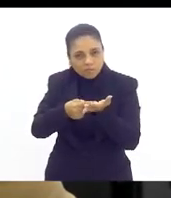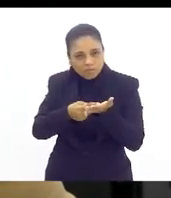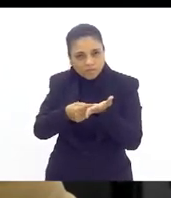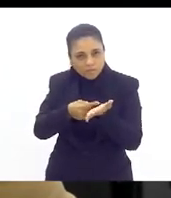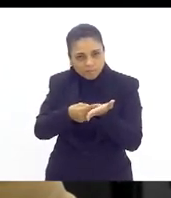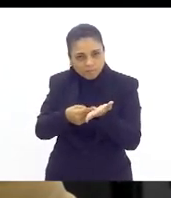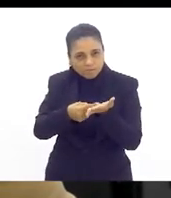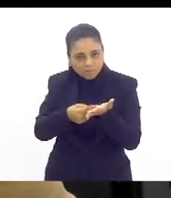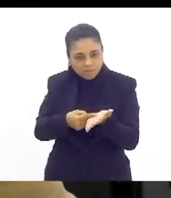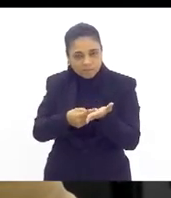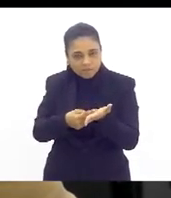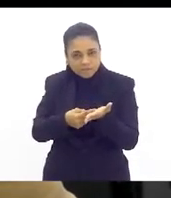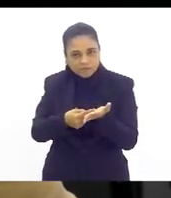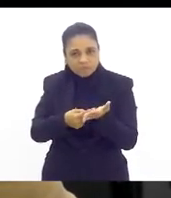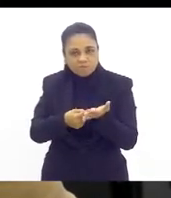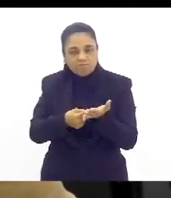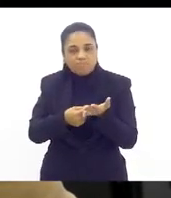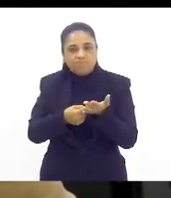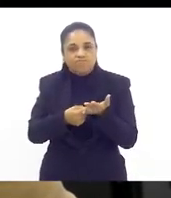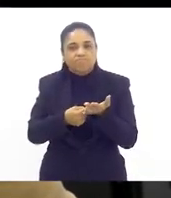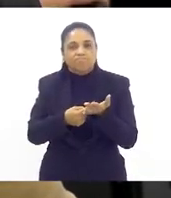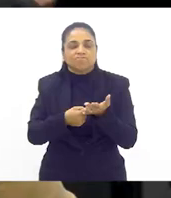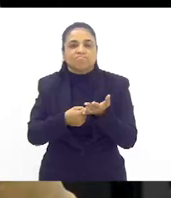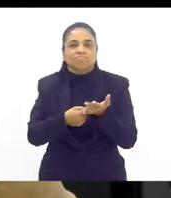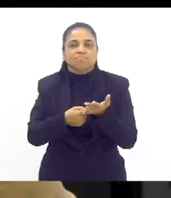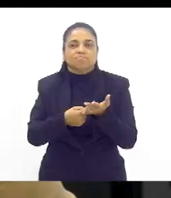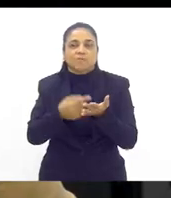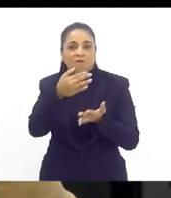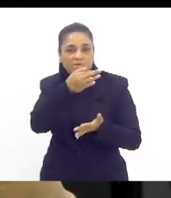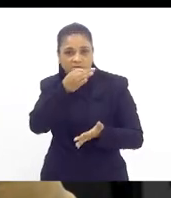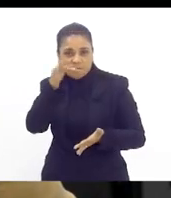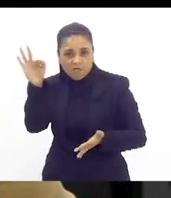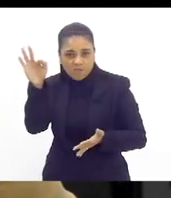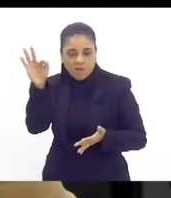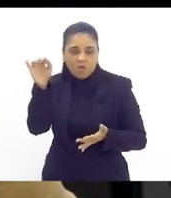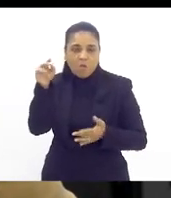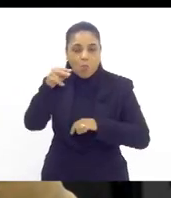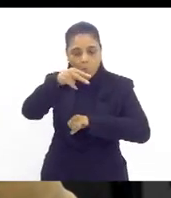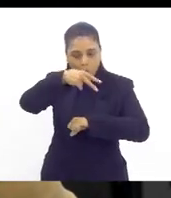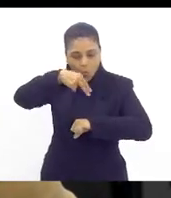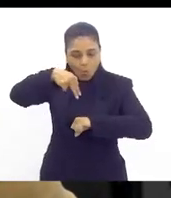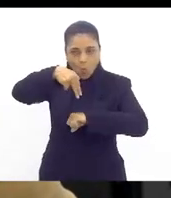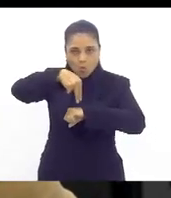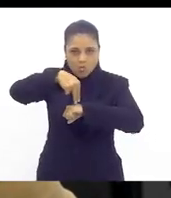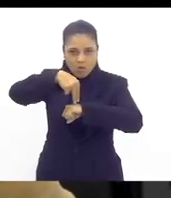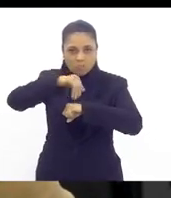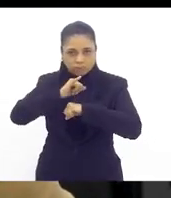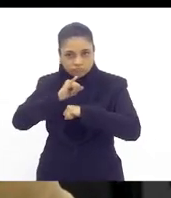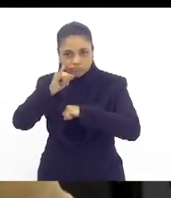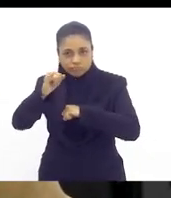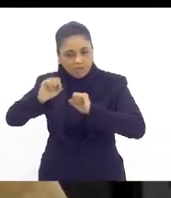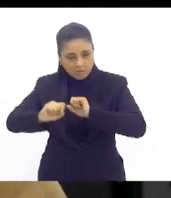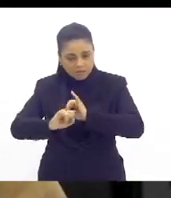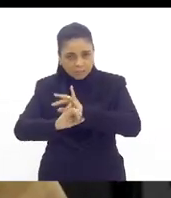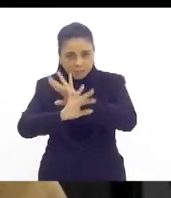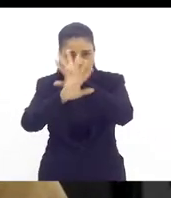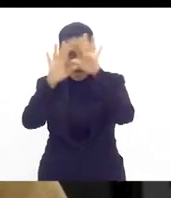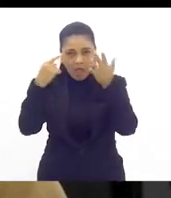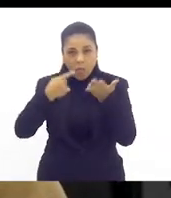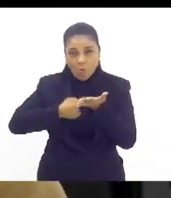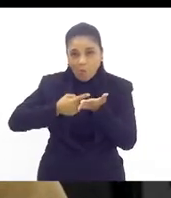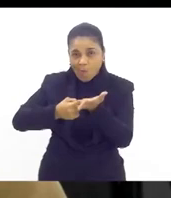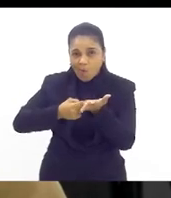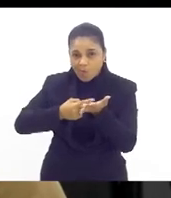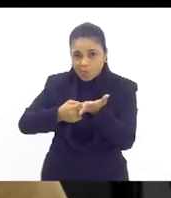enquanto em federativo que precisa reportar a união né a transparência o compromisso